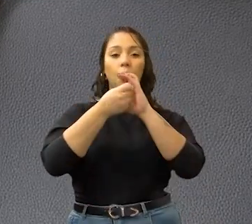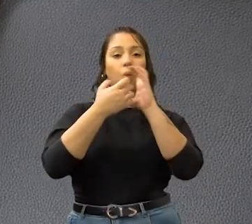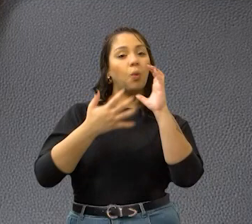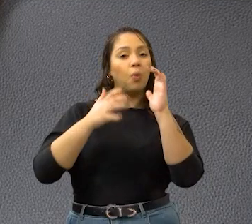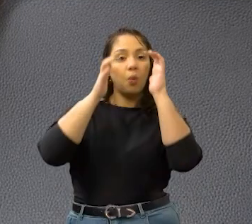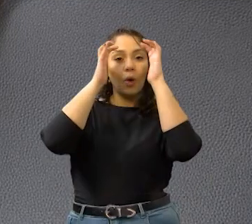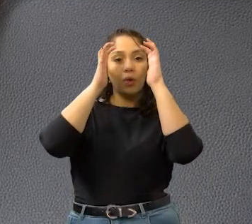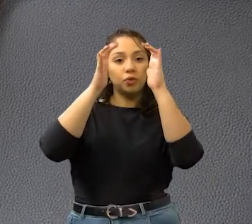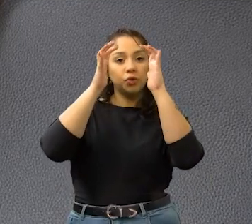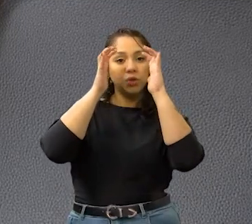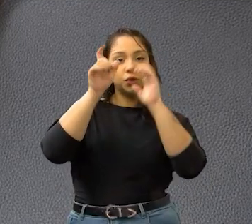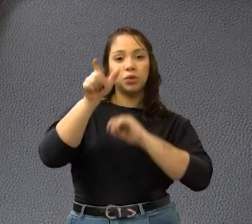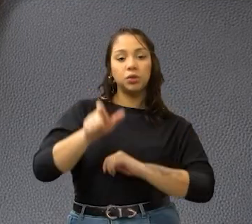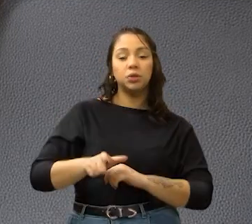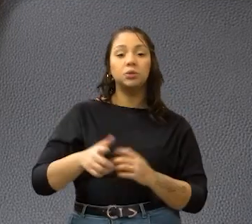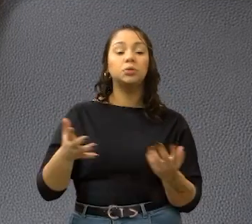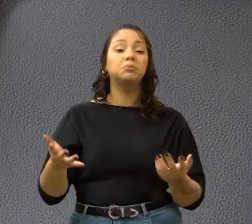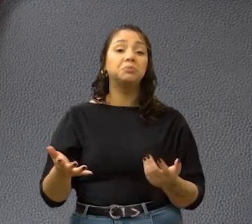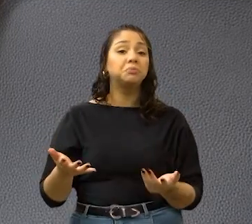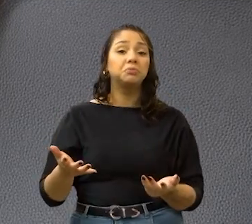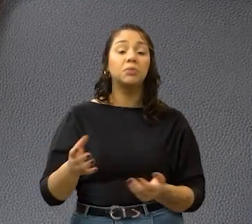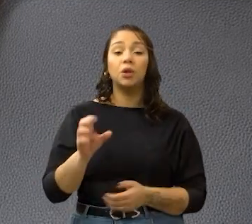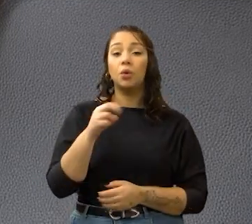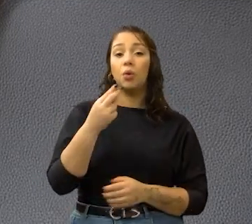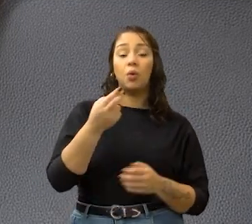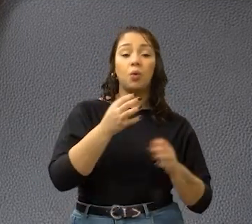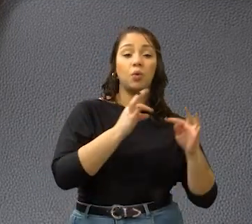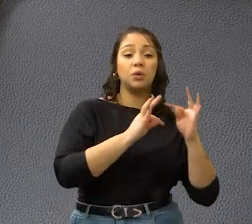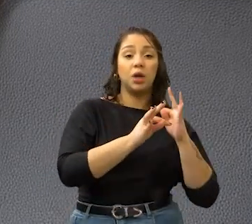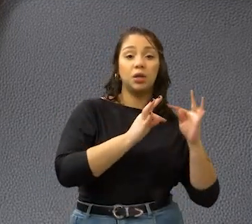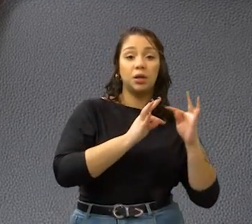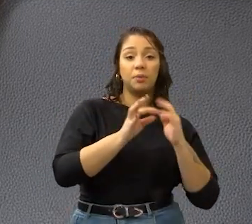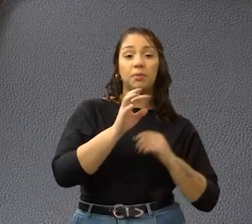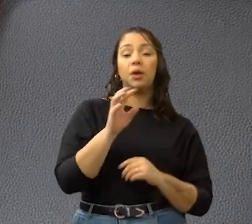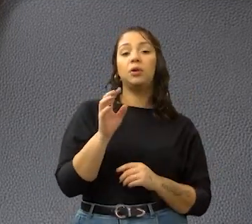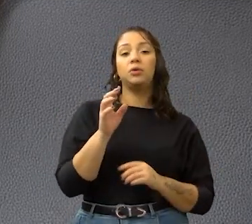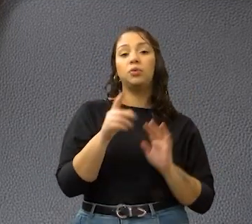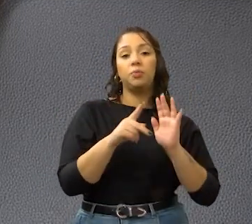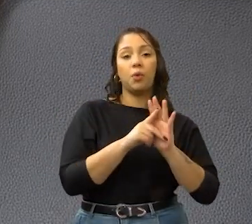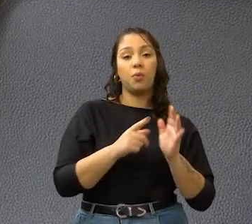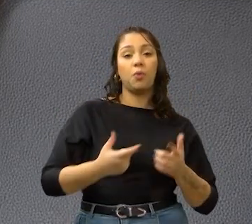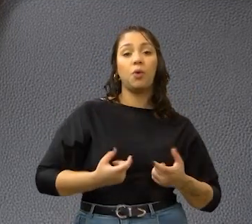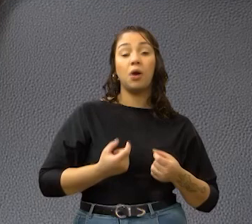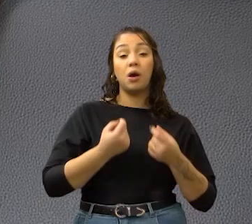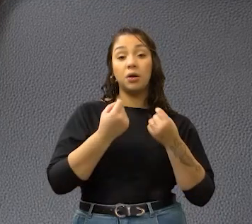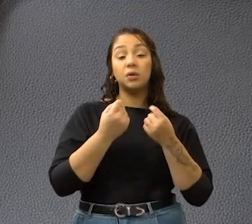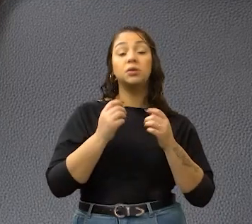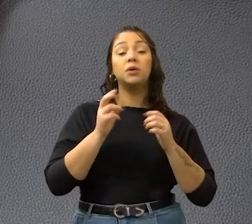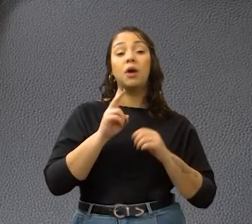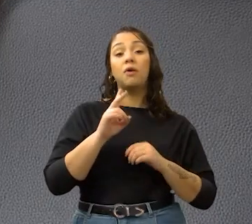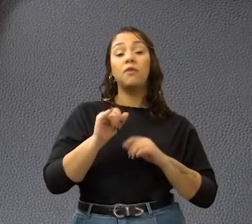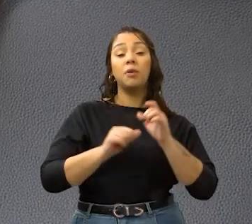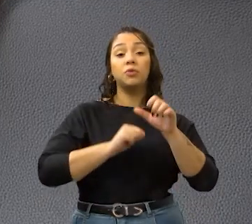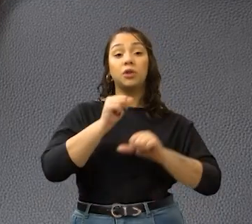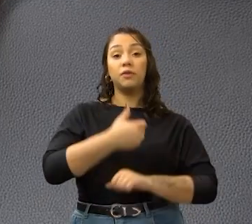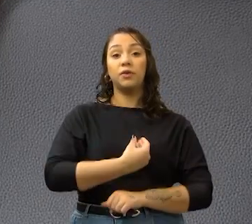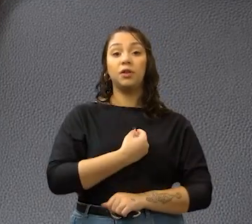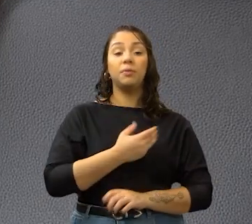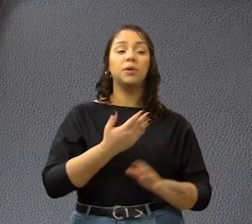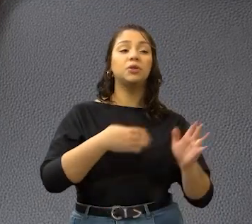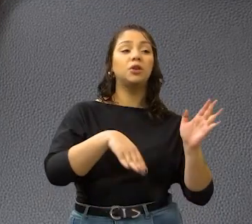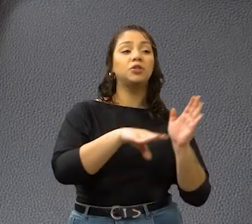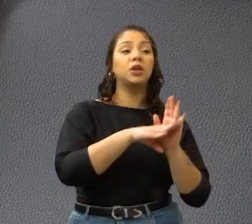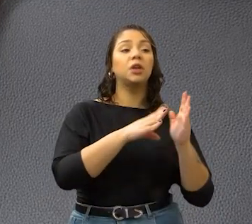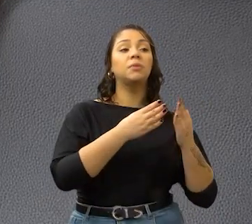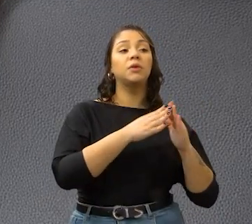autista, então, que se você está em quimioterapia, as pessoas já entendem que isso vai mudar. Mas quando você chega na